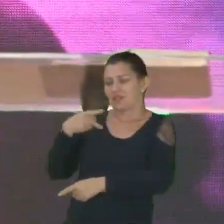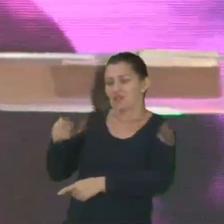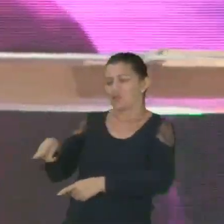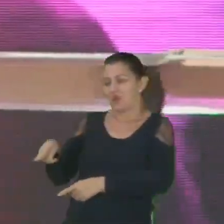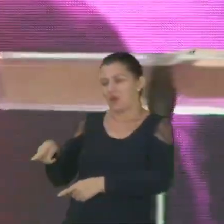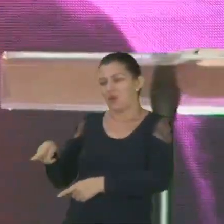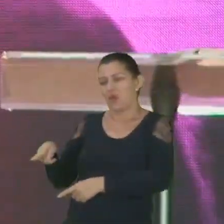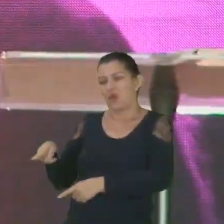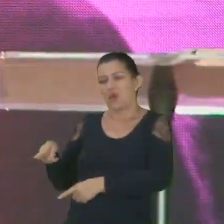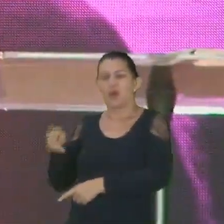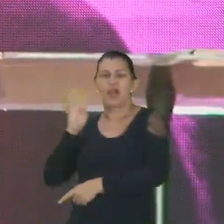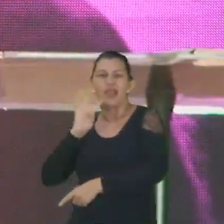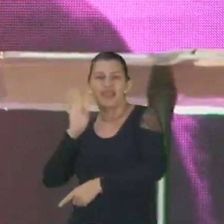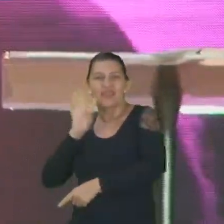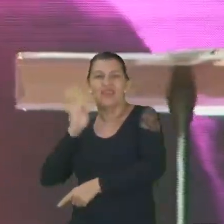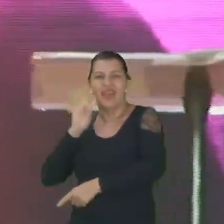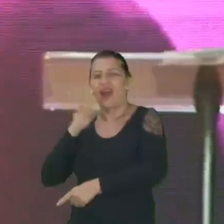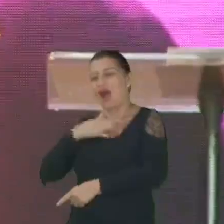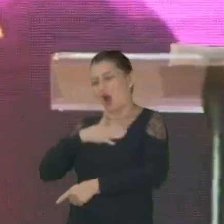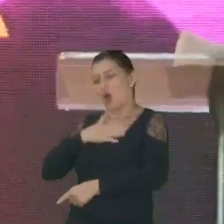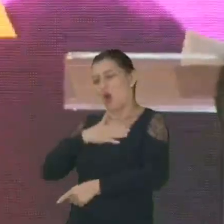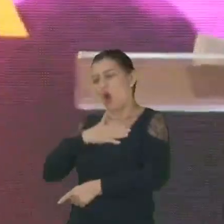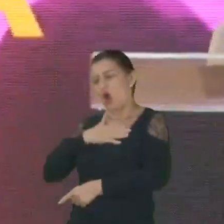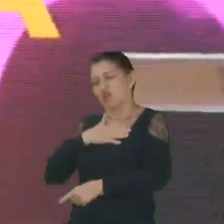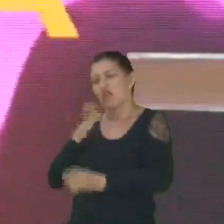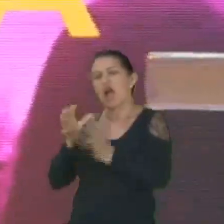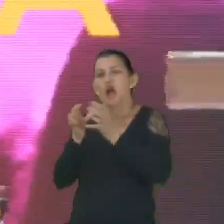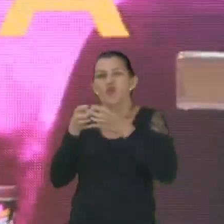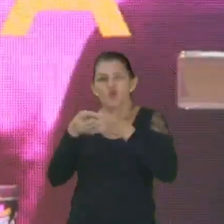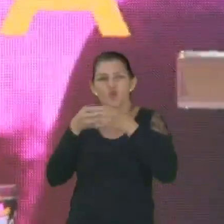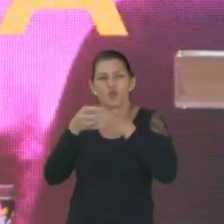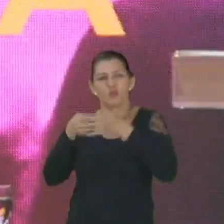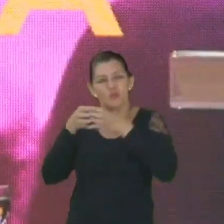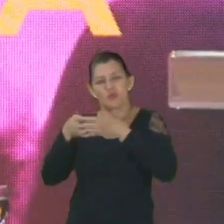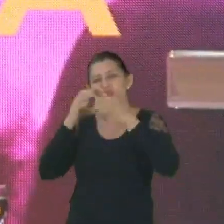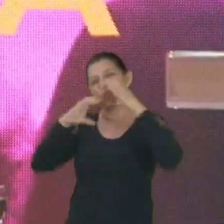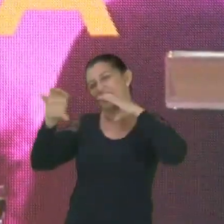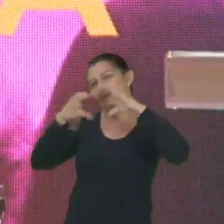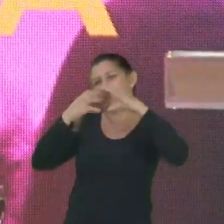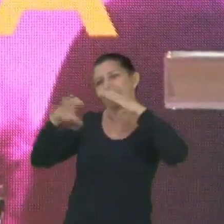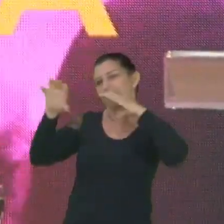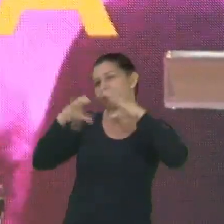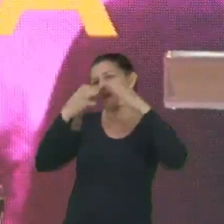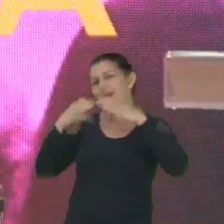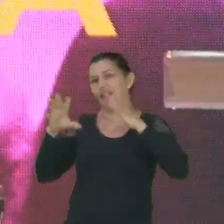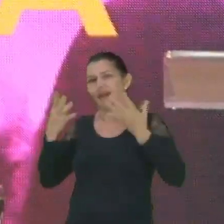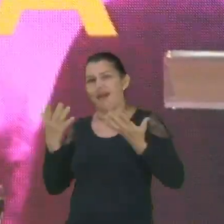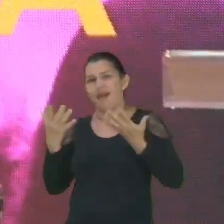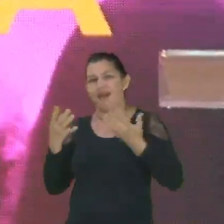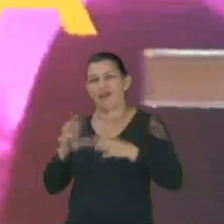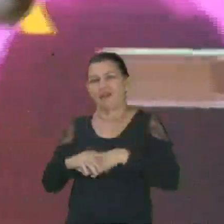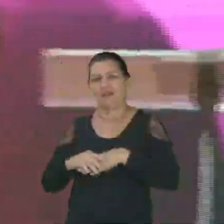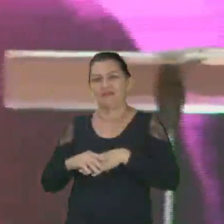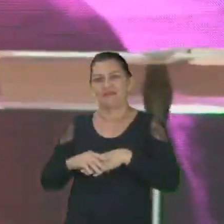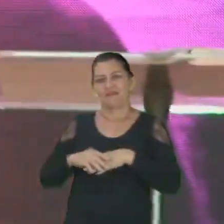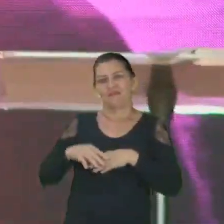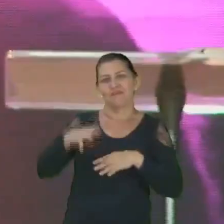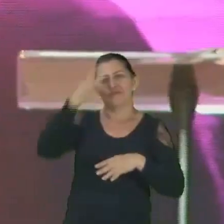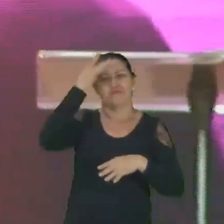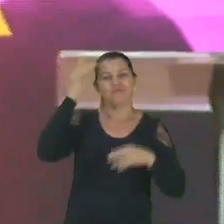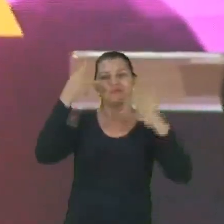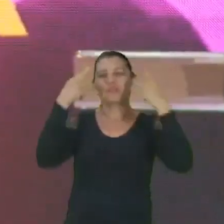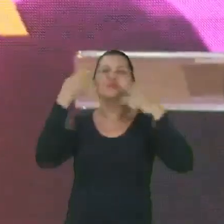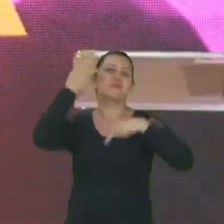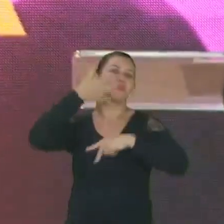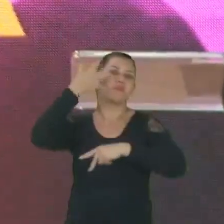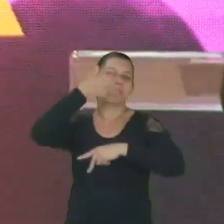Beck, então eu gosto desses caras, então a gente vai fazer um grupinho aqui, vamos reunir, vamos cantar um zininho, aí tem um homem que fica lá na frente dando uma